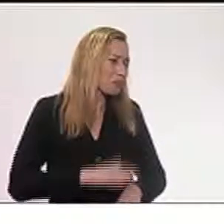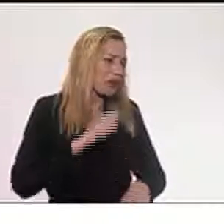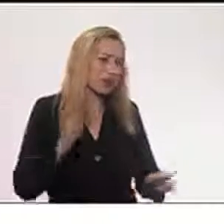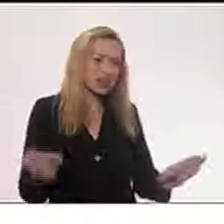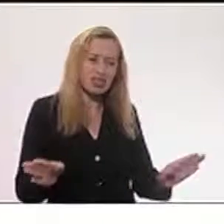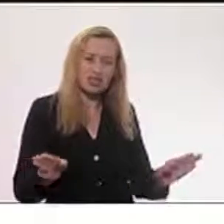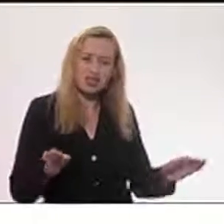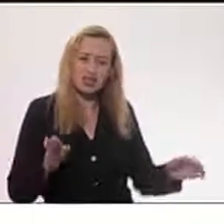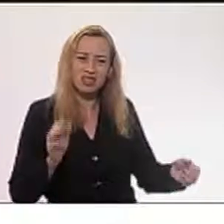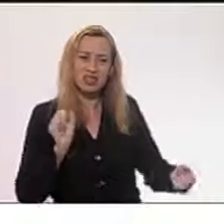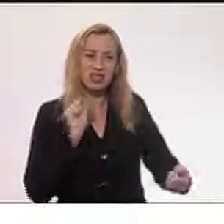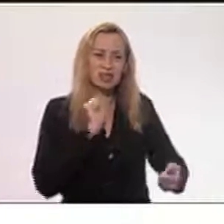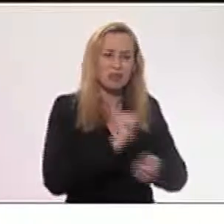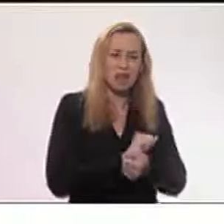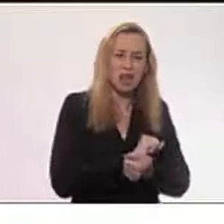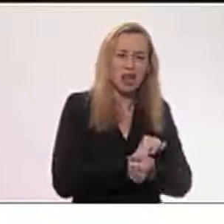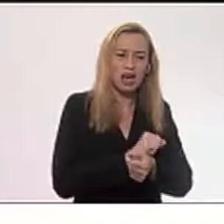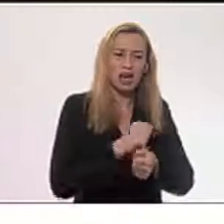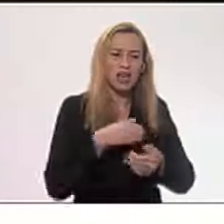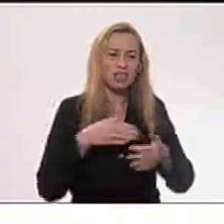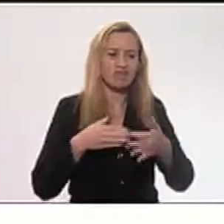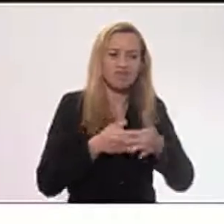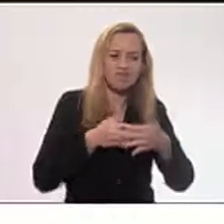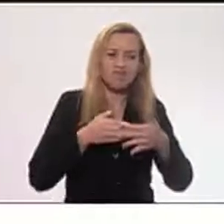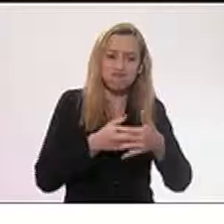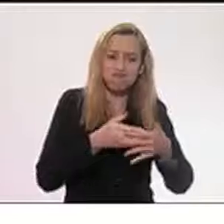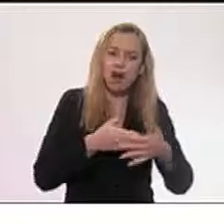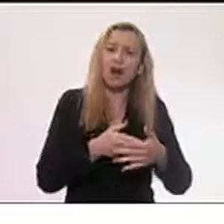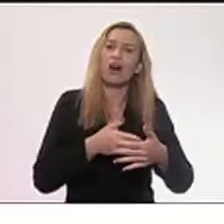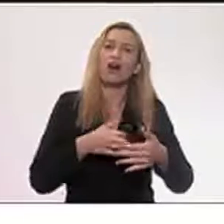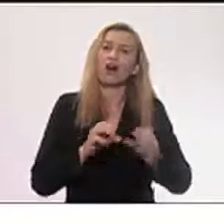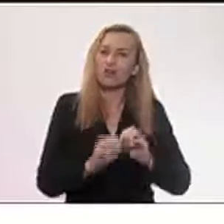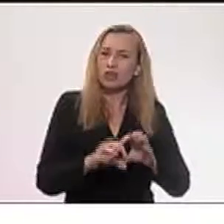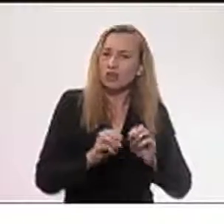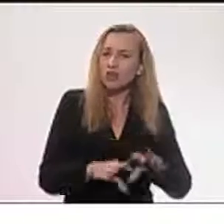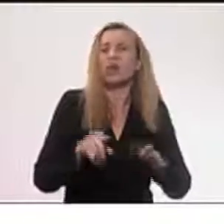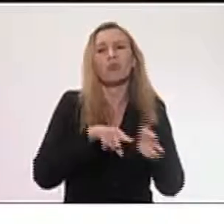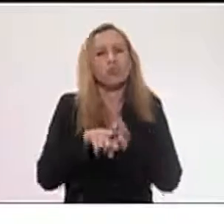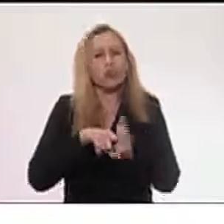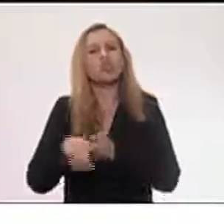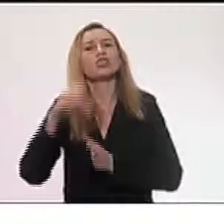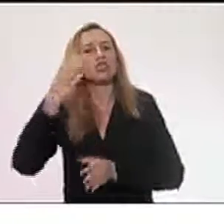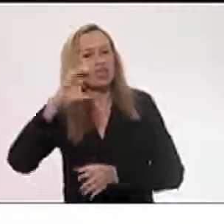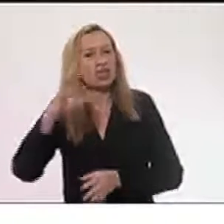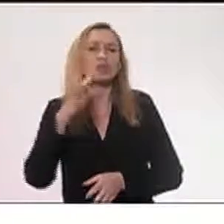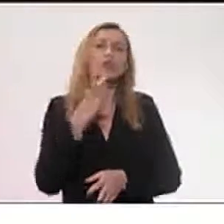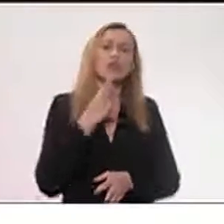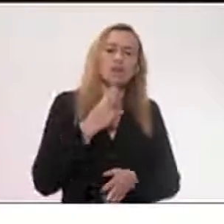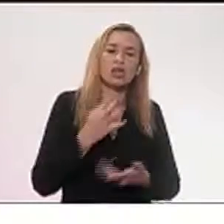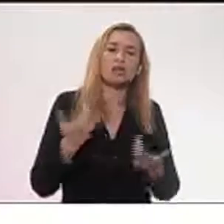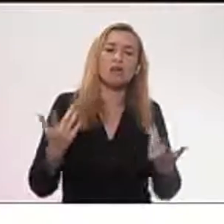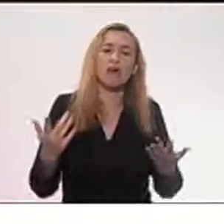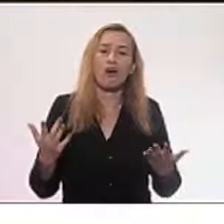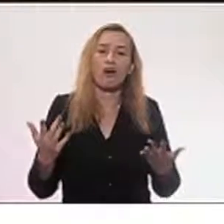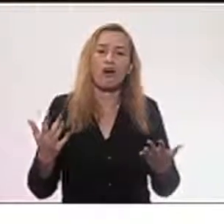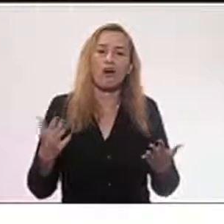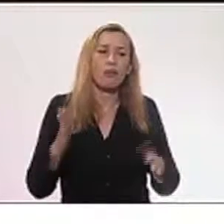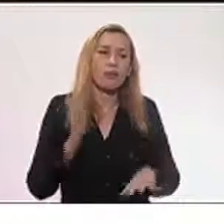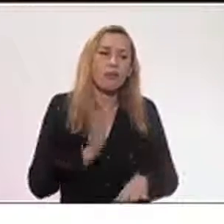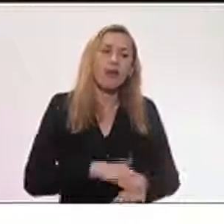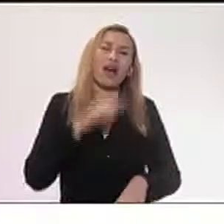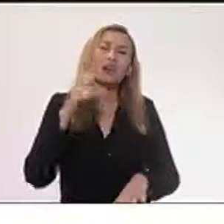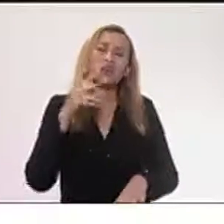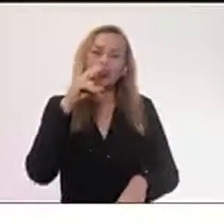restrito, o acesso à educação, à pesquisa, à ciência, ao conhecimento, mais